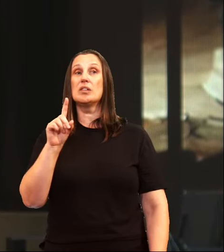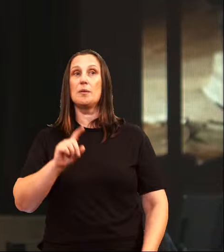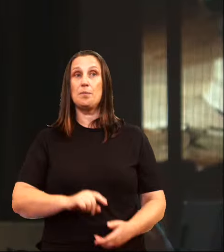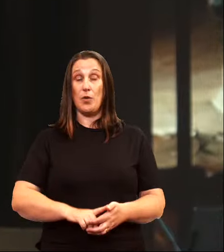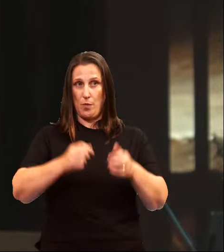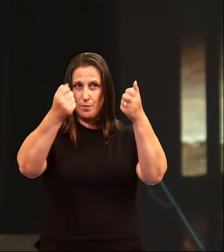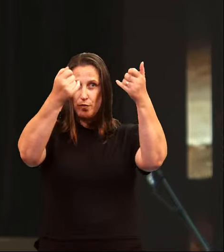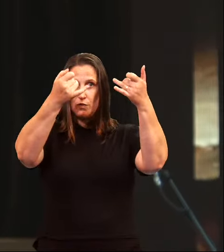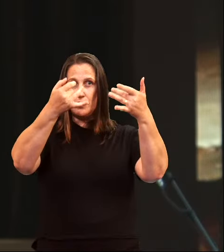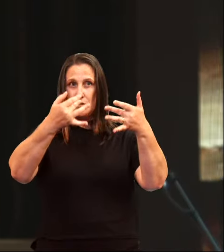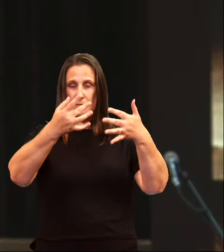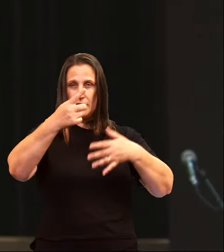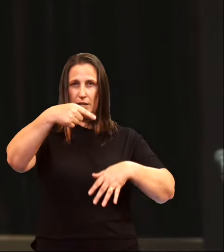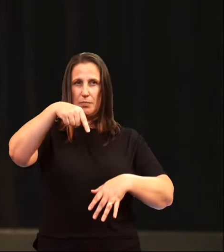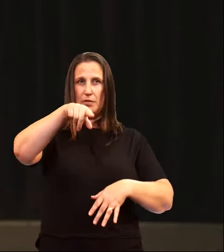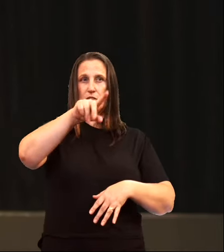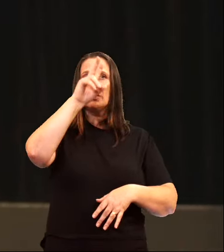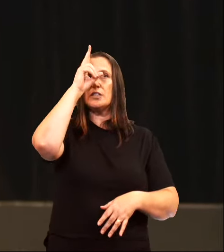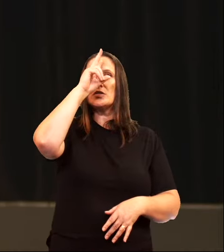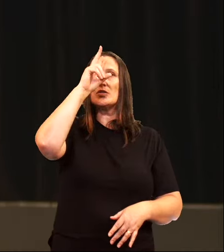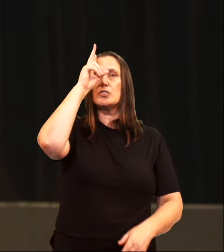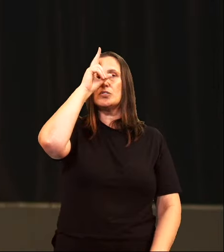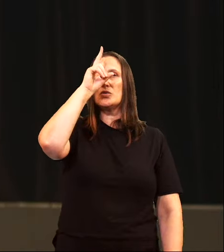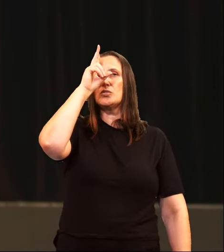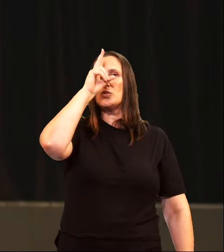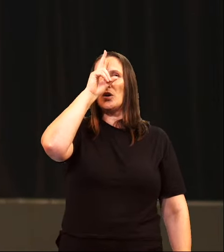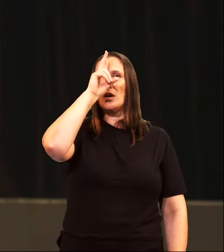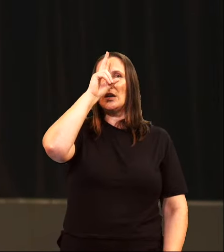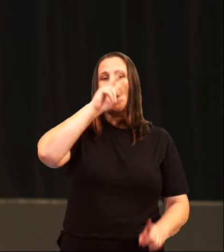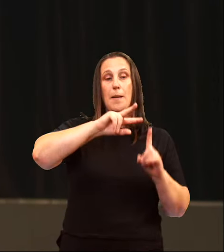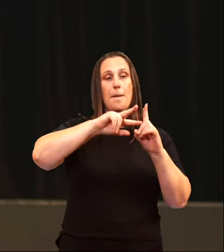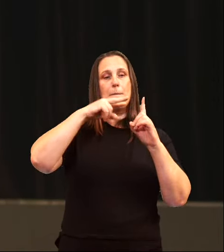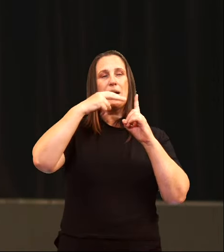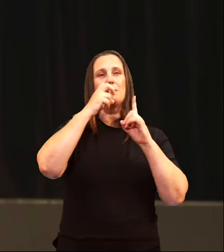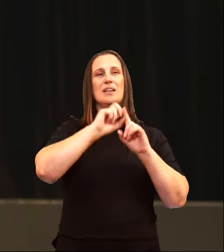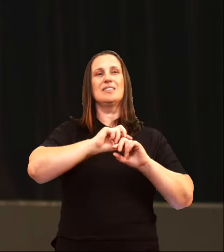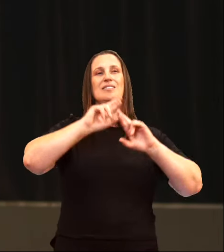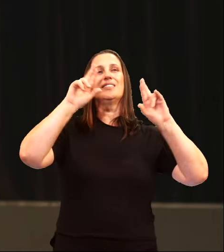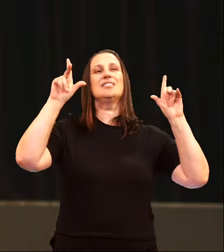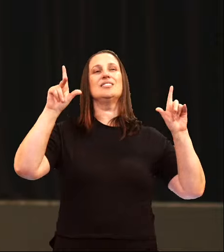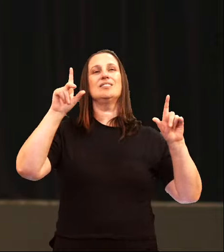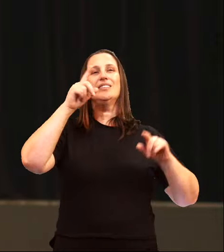Deixa eu explicar agora essa história sobre um outro viés, para ver se você